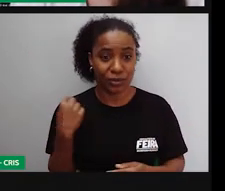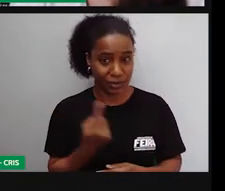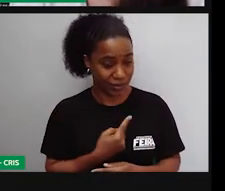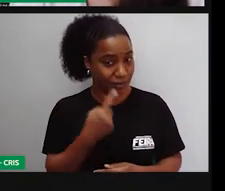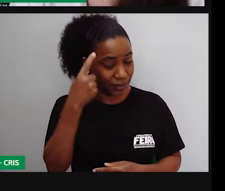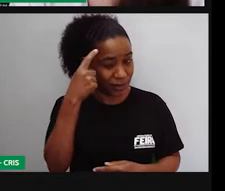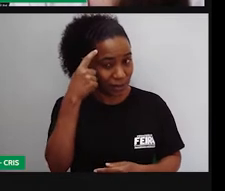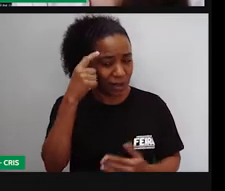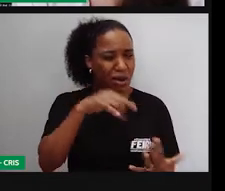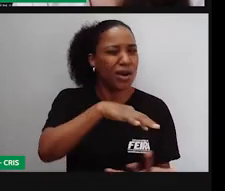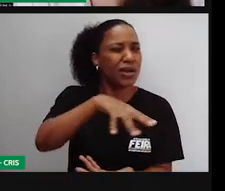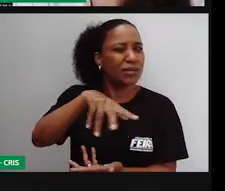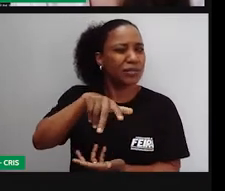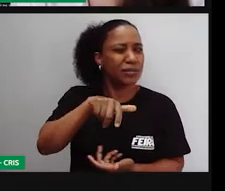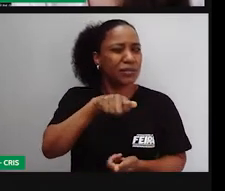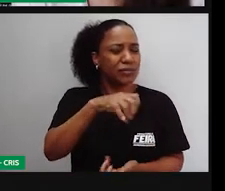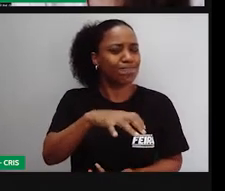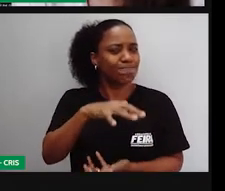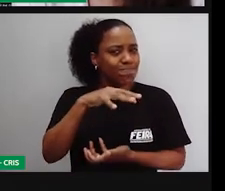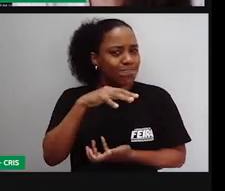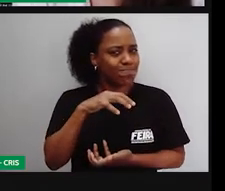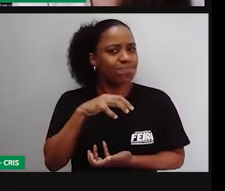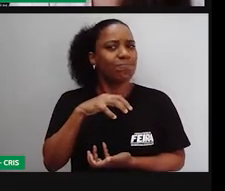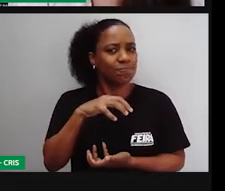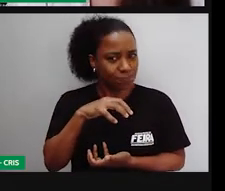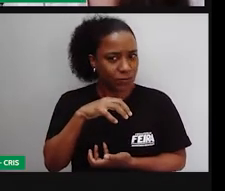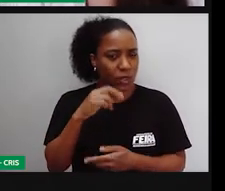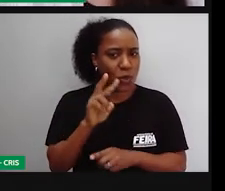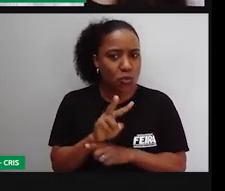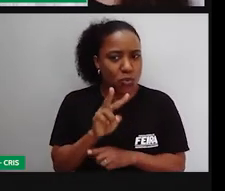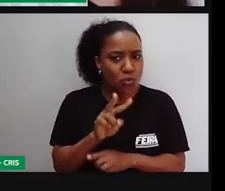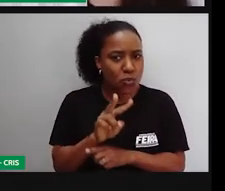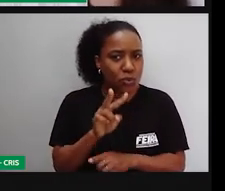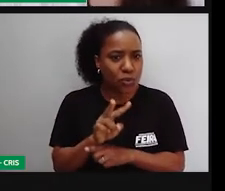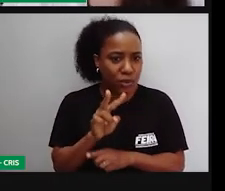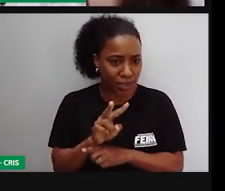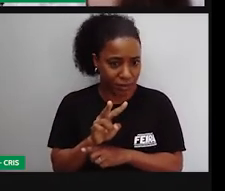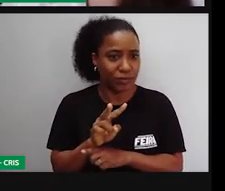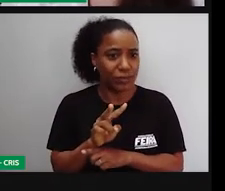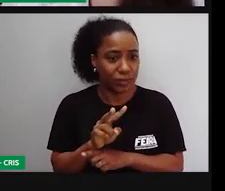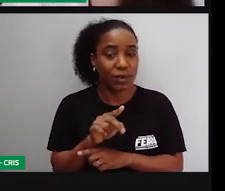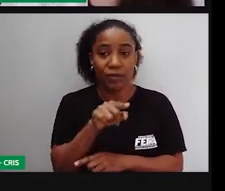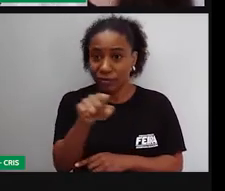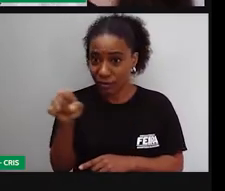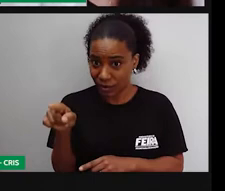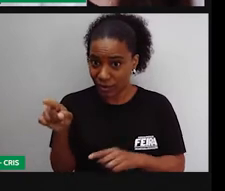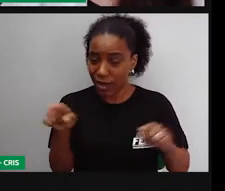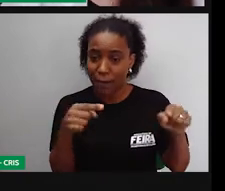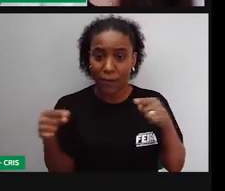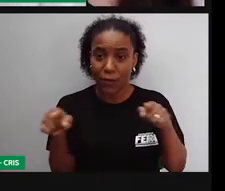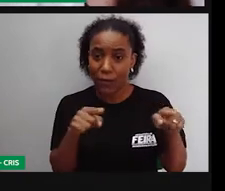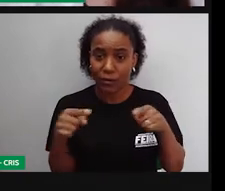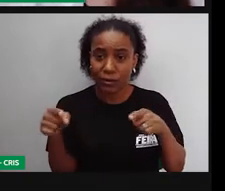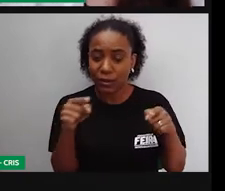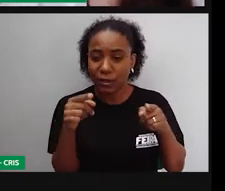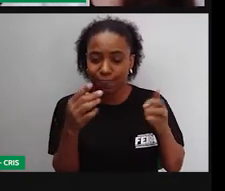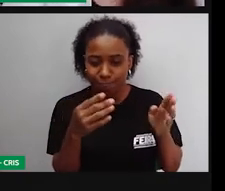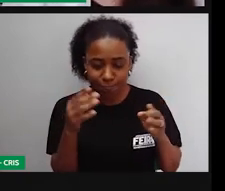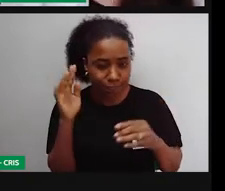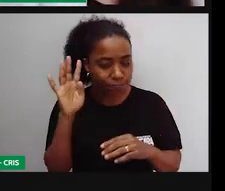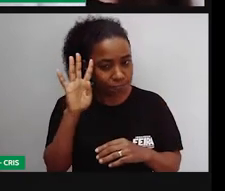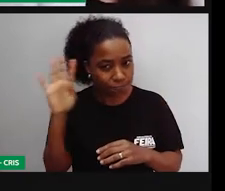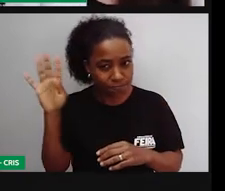sobre o planeta, que traz na letra dessa música, eu quero muito que vocês escutem essa letra depois. Eu pergunto para